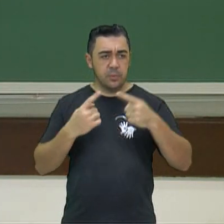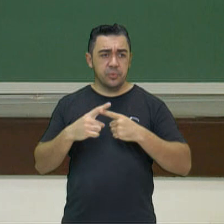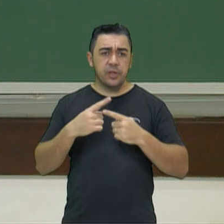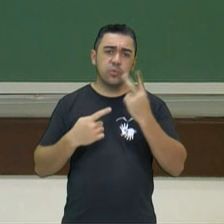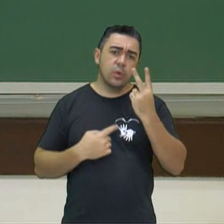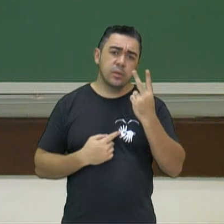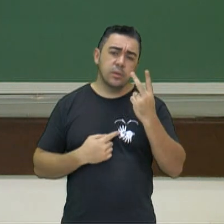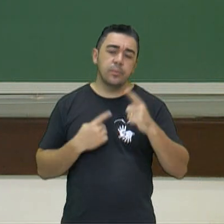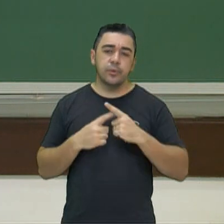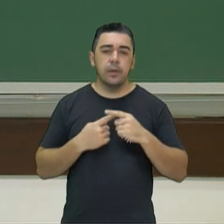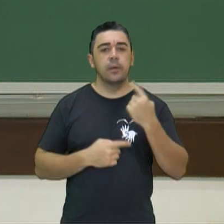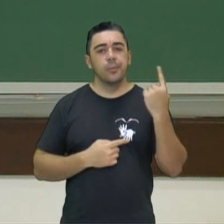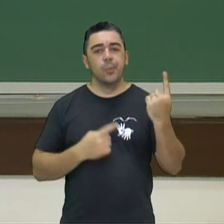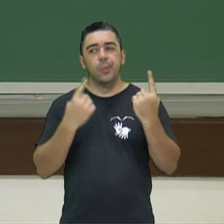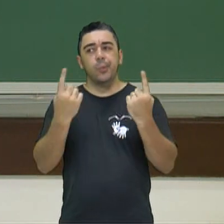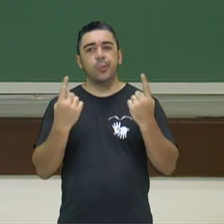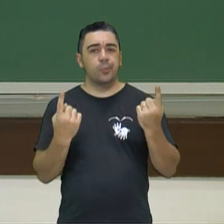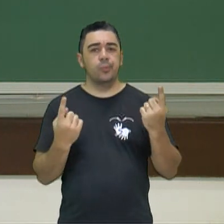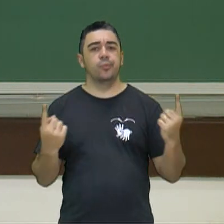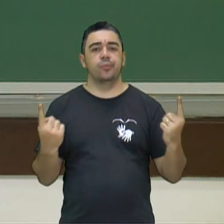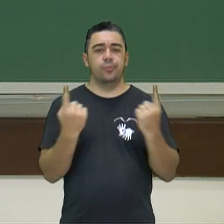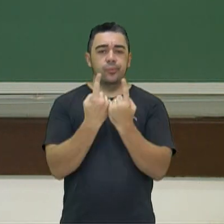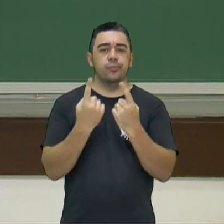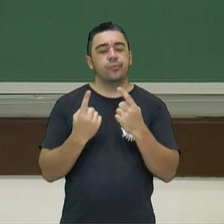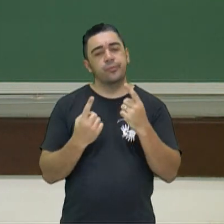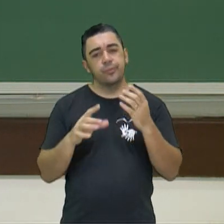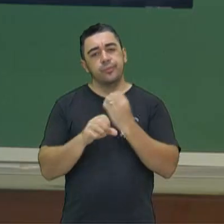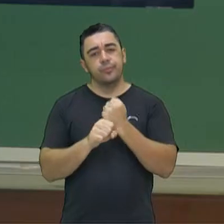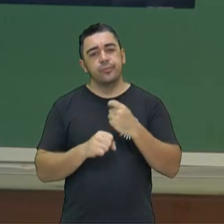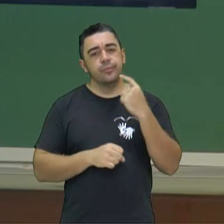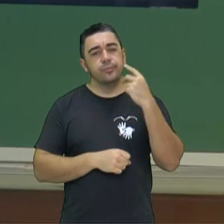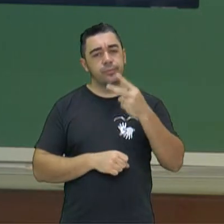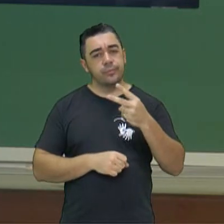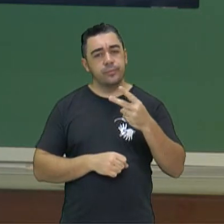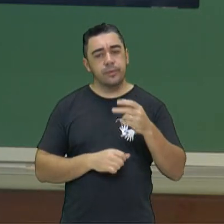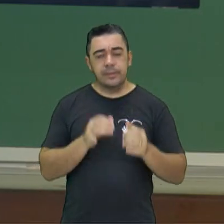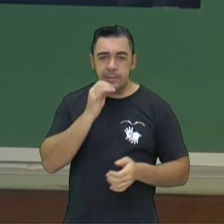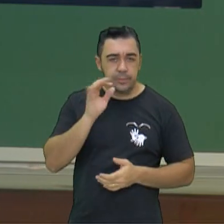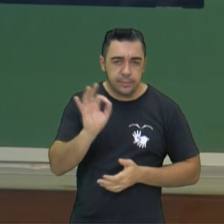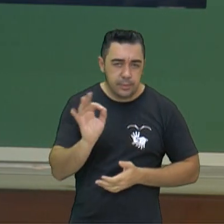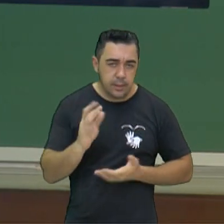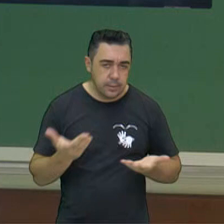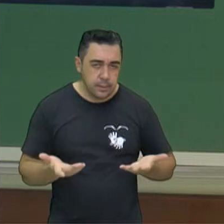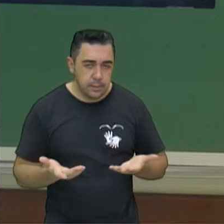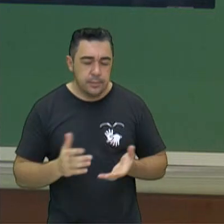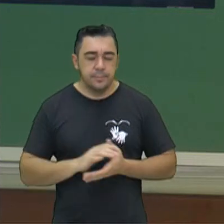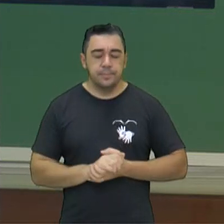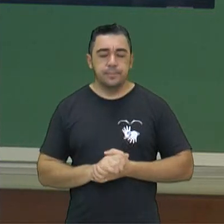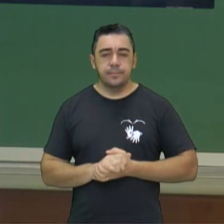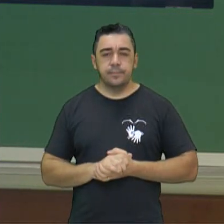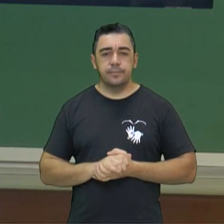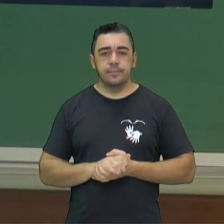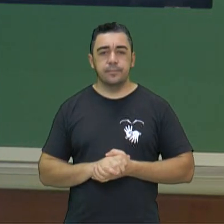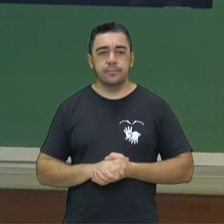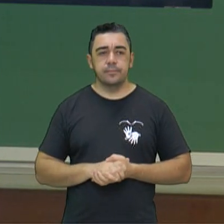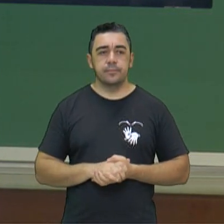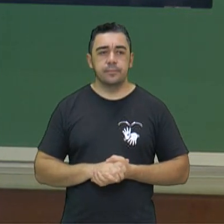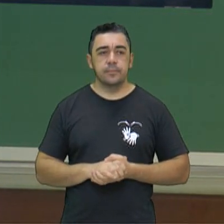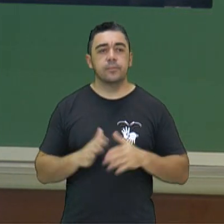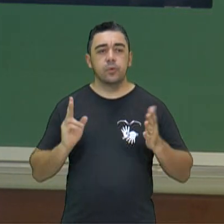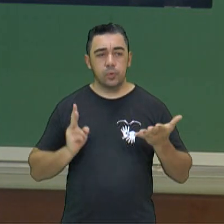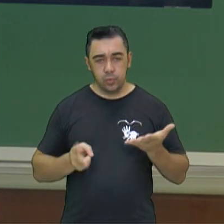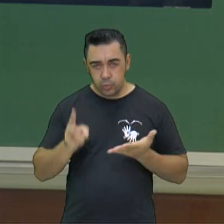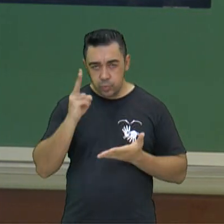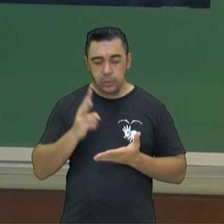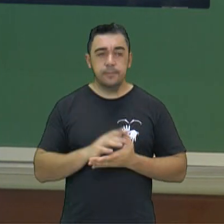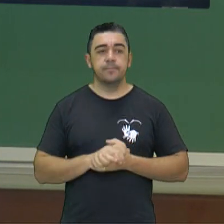prof? Porque na frente das letras existe o número 1. Porque se não existisse, não existiria a letra.